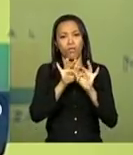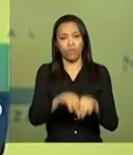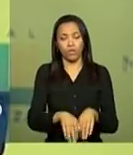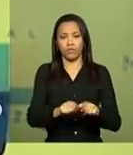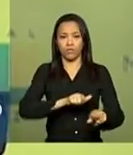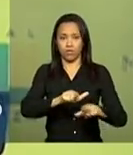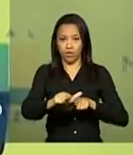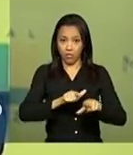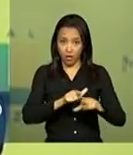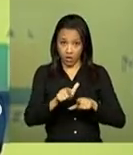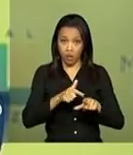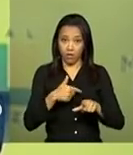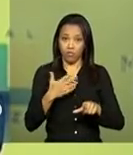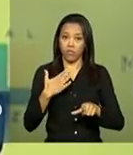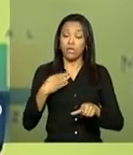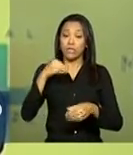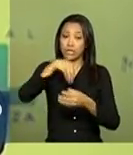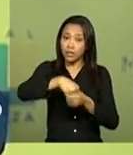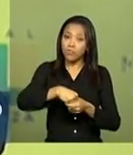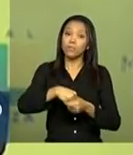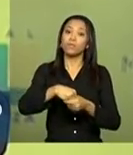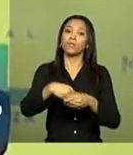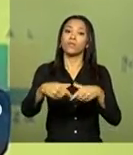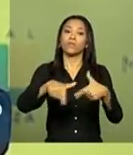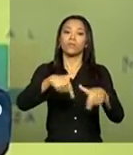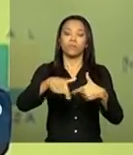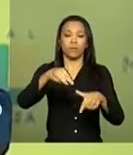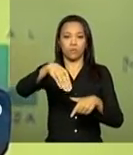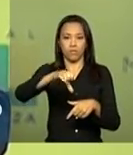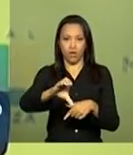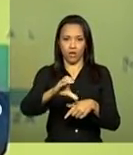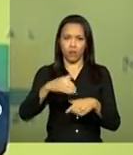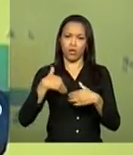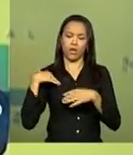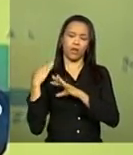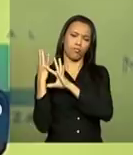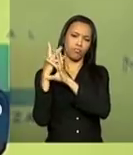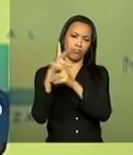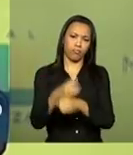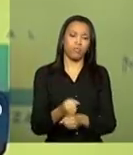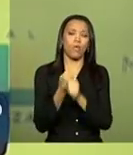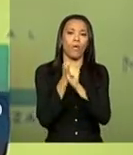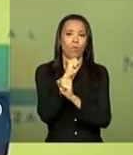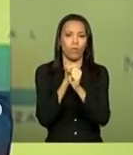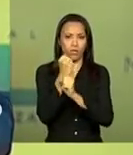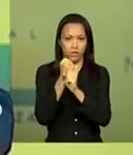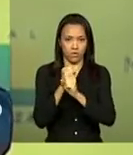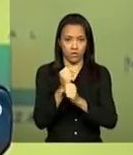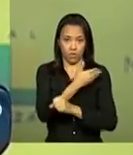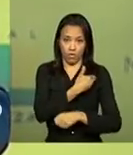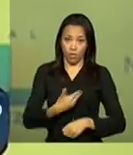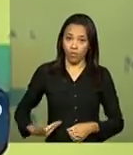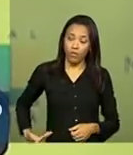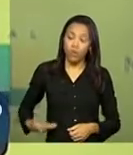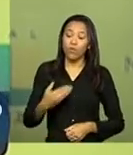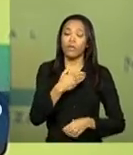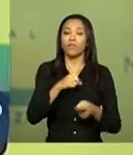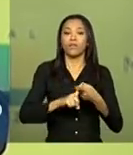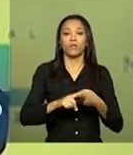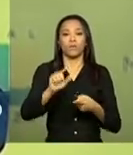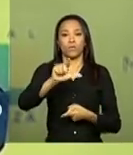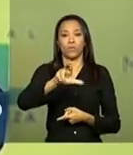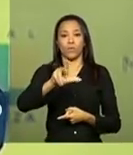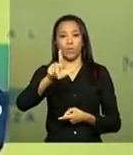na educação brasileira, porque ao longo desses anos, no governo do presidente Lula, no governo da presidenta Dilma, primeira